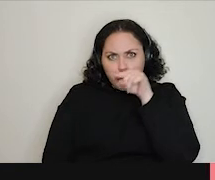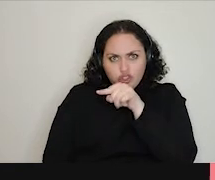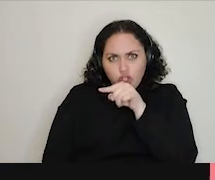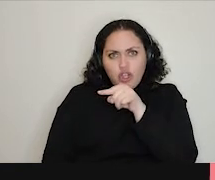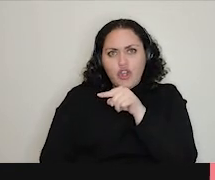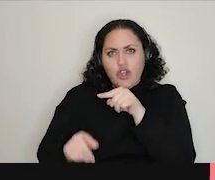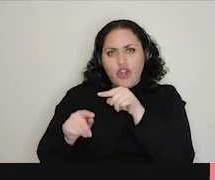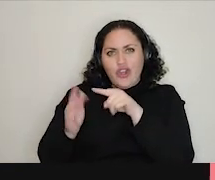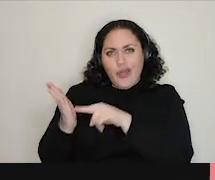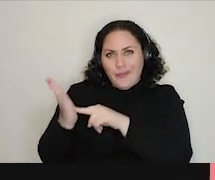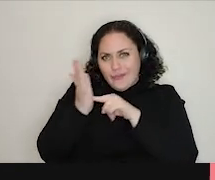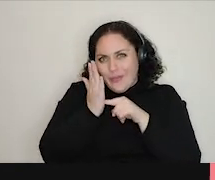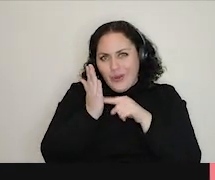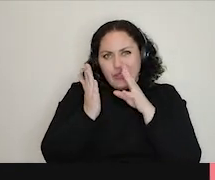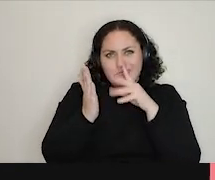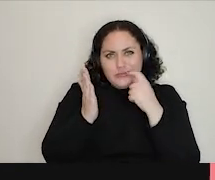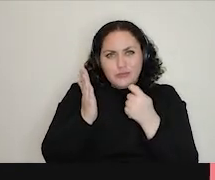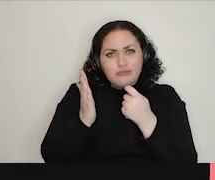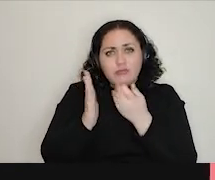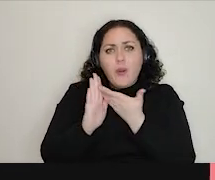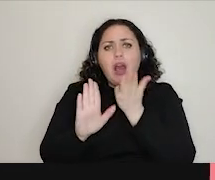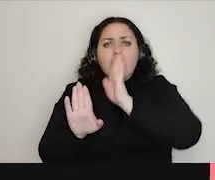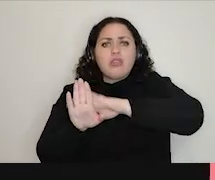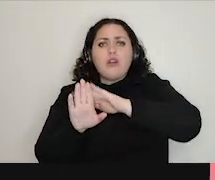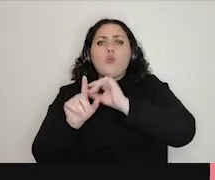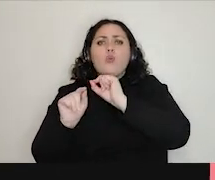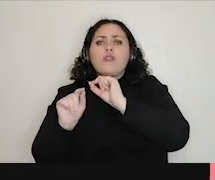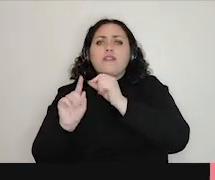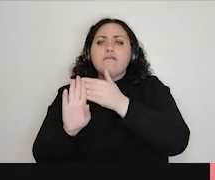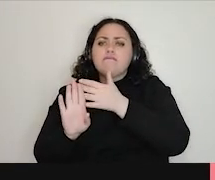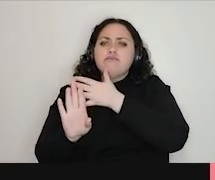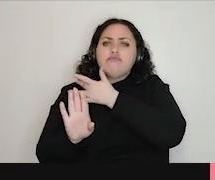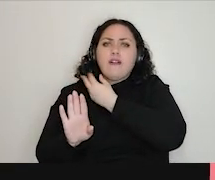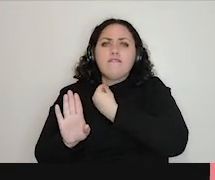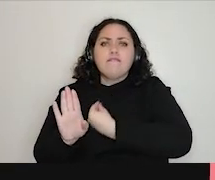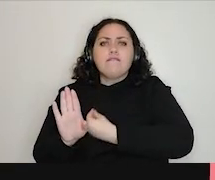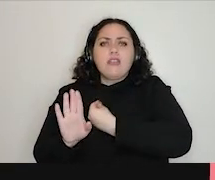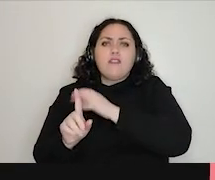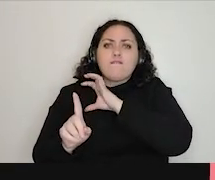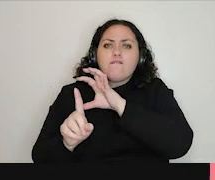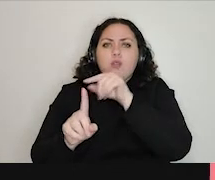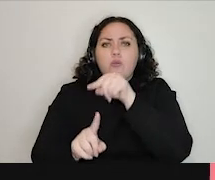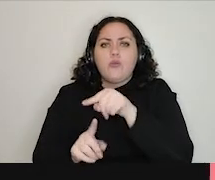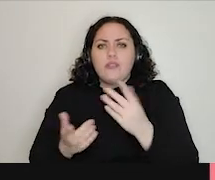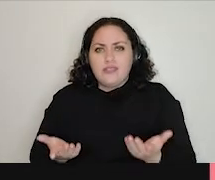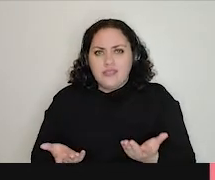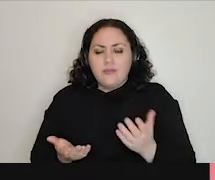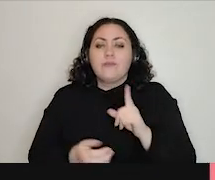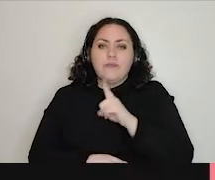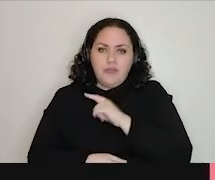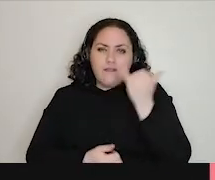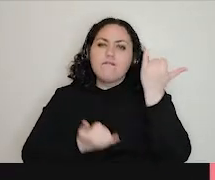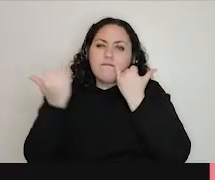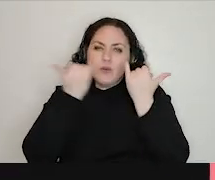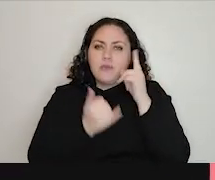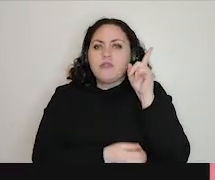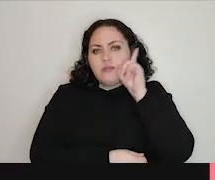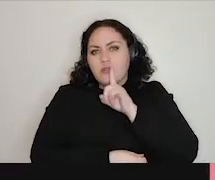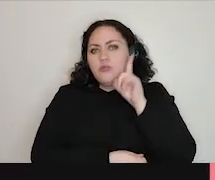está posto, o que motivou aquela pessoa a estar naquela situação. Né? Estima-se que, segundo dados dos Estados Unidos, né,